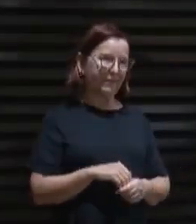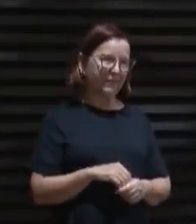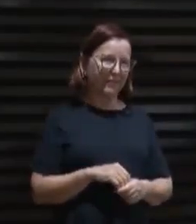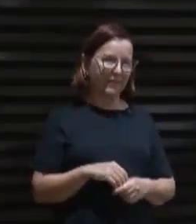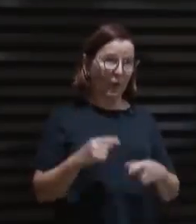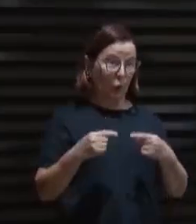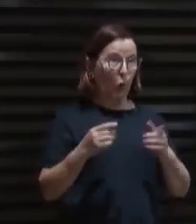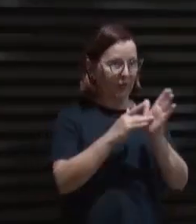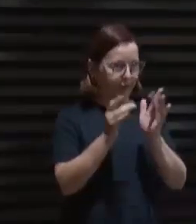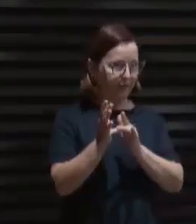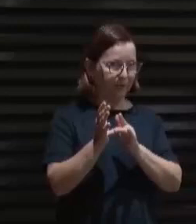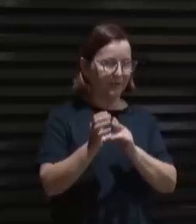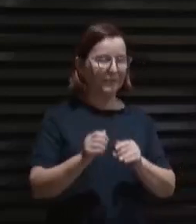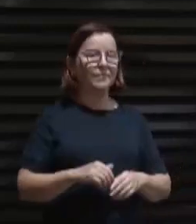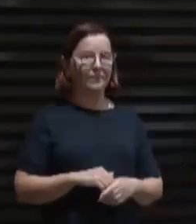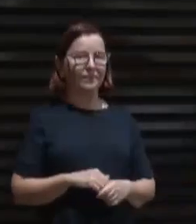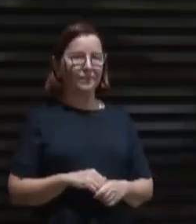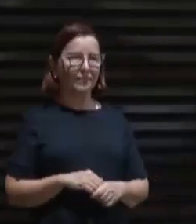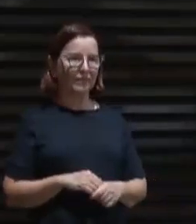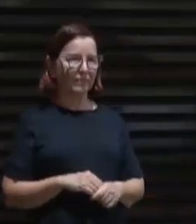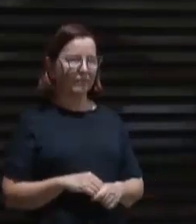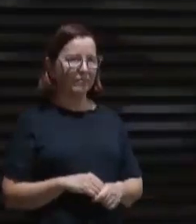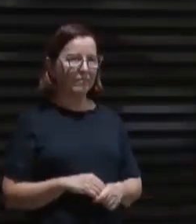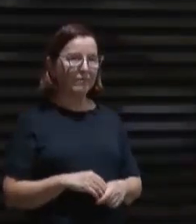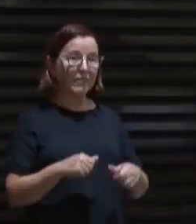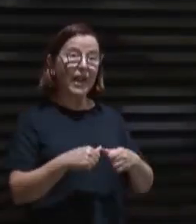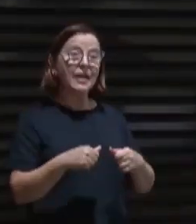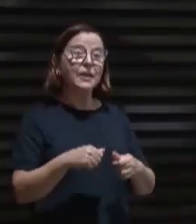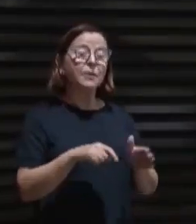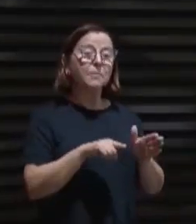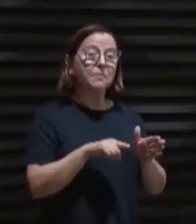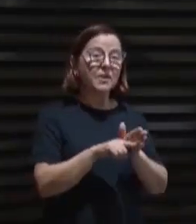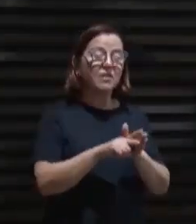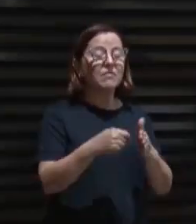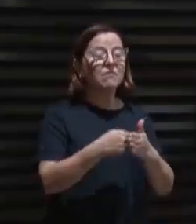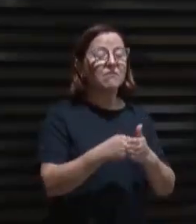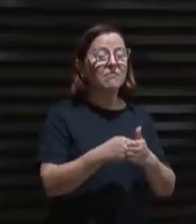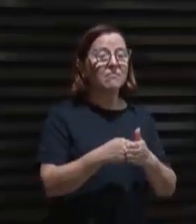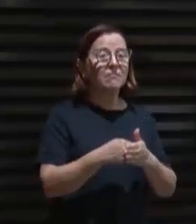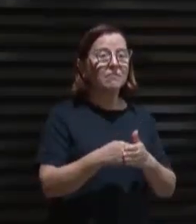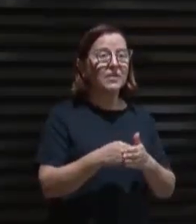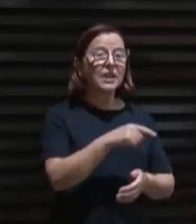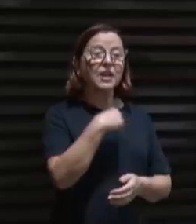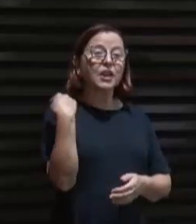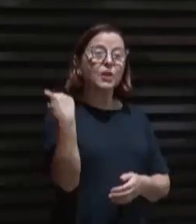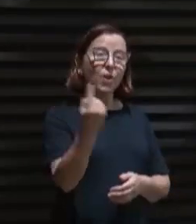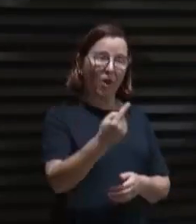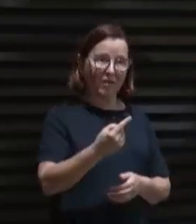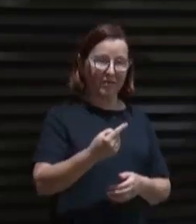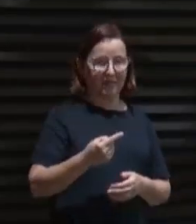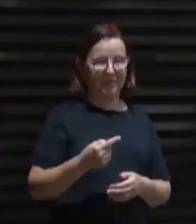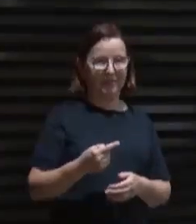Esta é a pergunta que eu tenho que fazer para você e para mim. Onde nós estamos